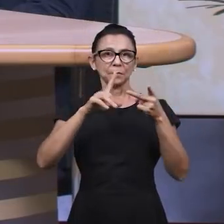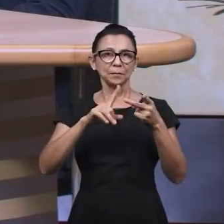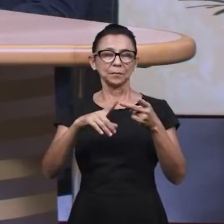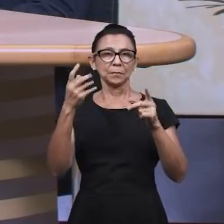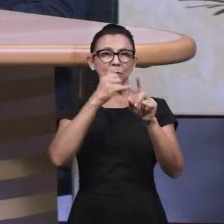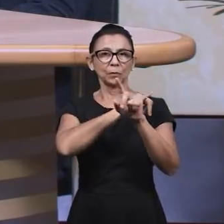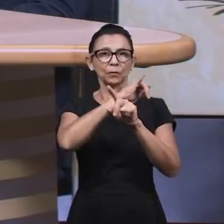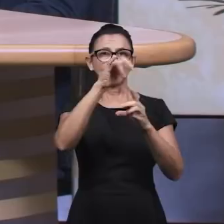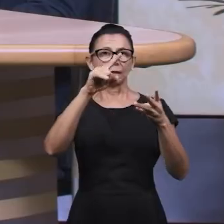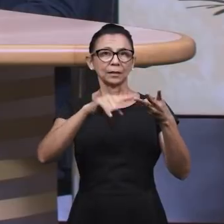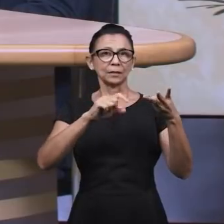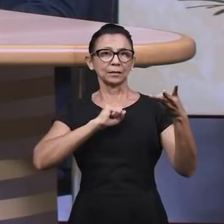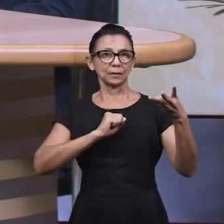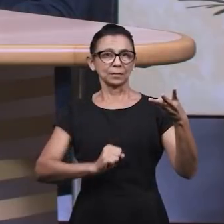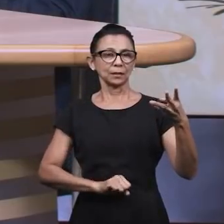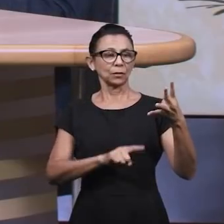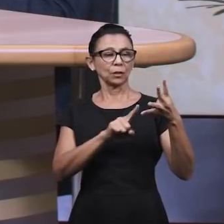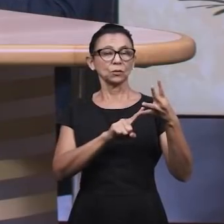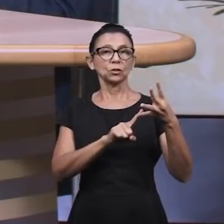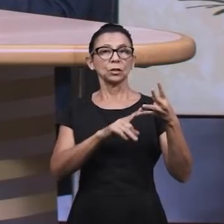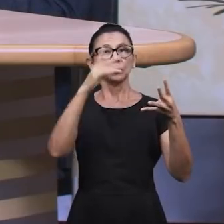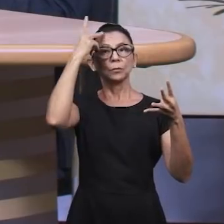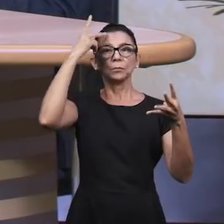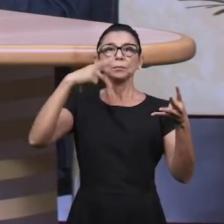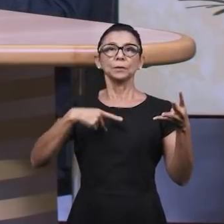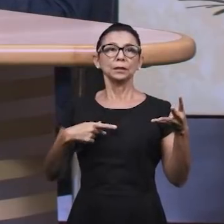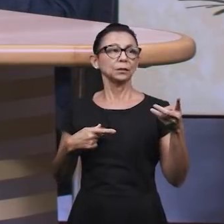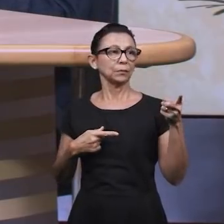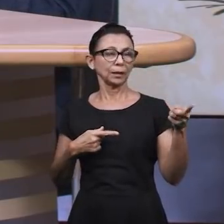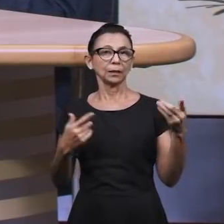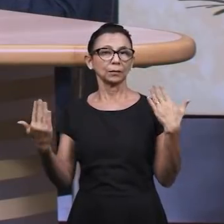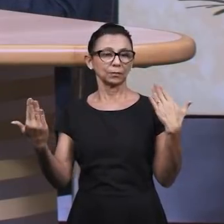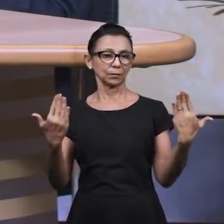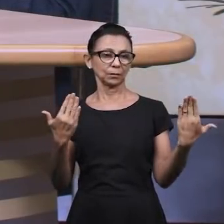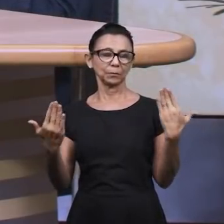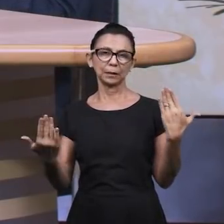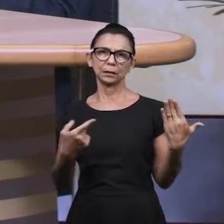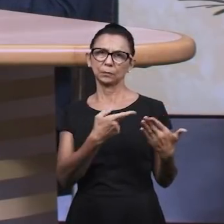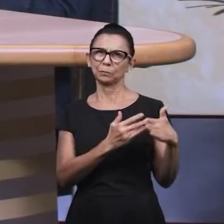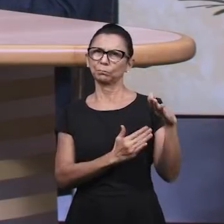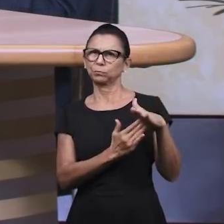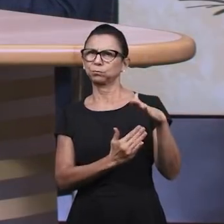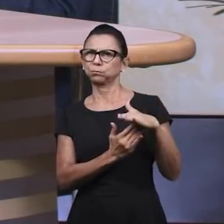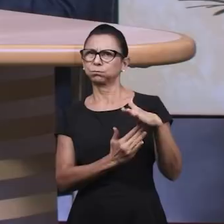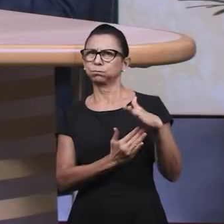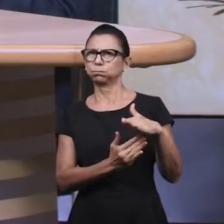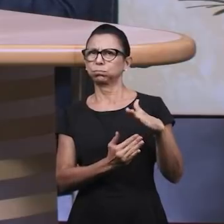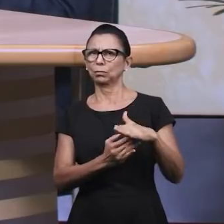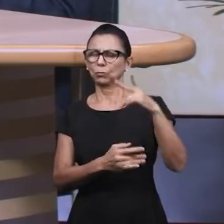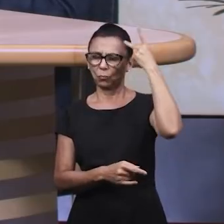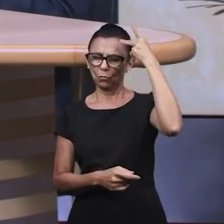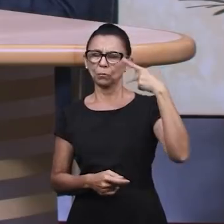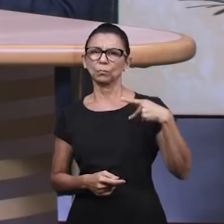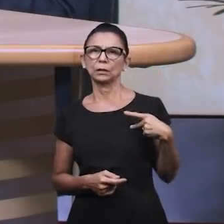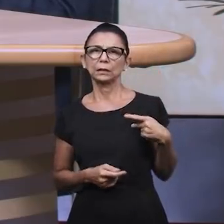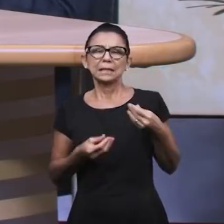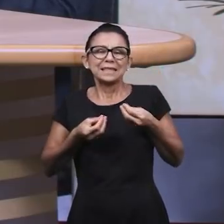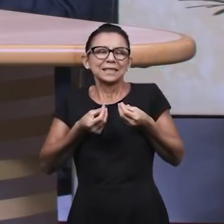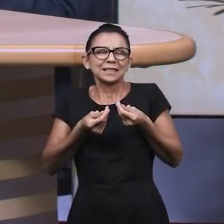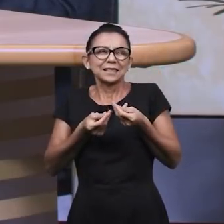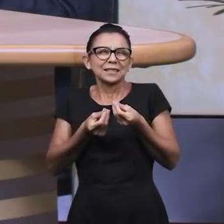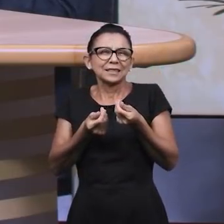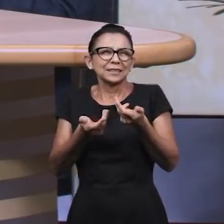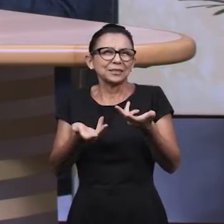Na figura de Jesus. Davi teve seus momentos de limitação de homem, né? Porque ele era